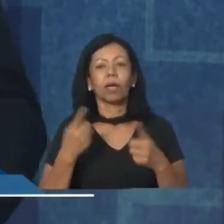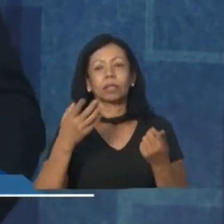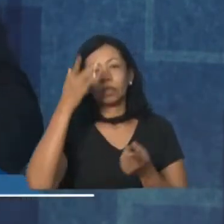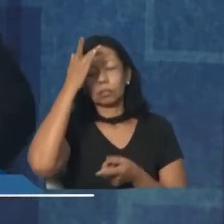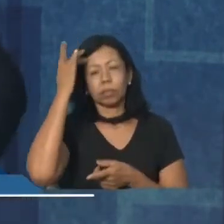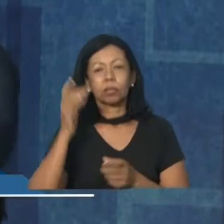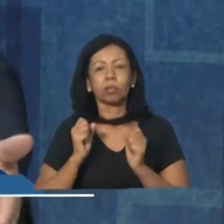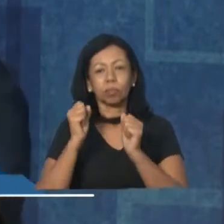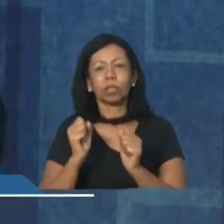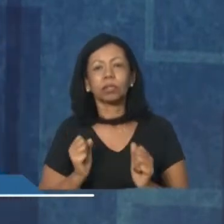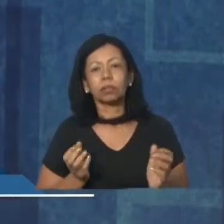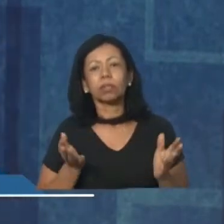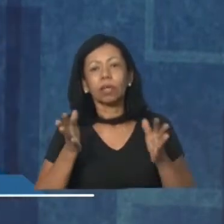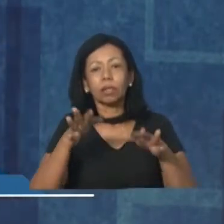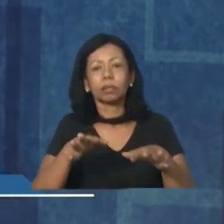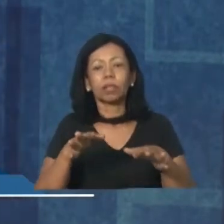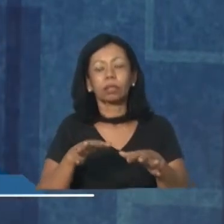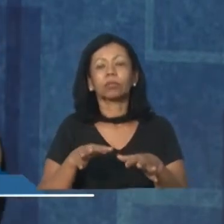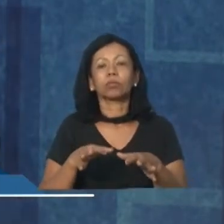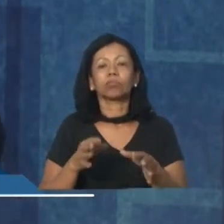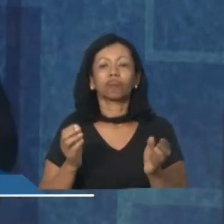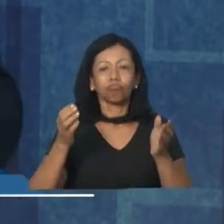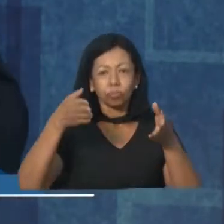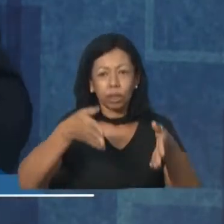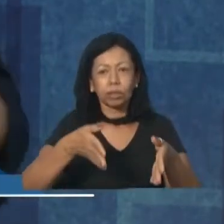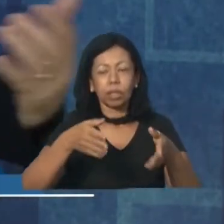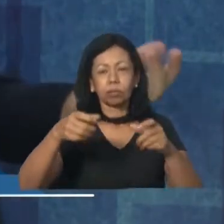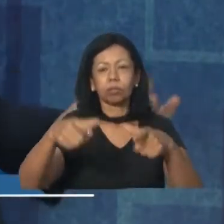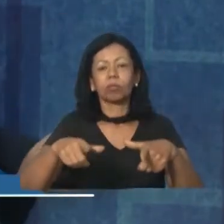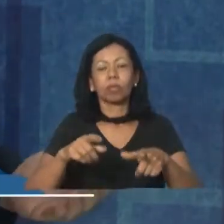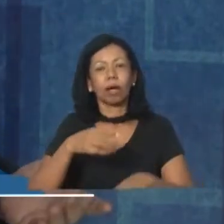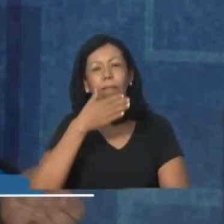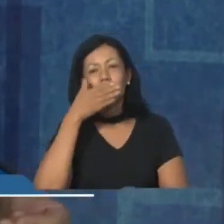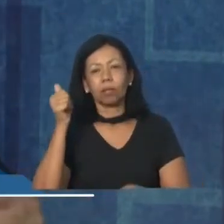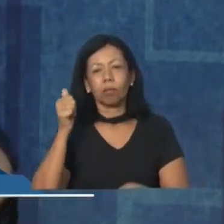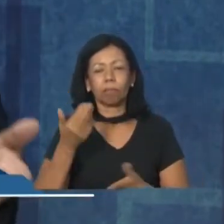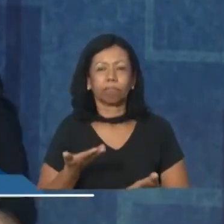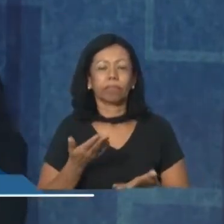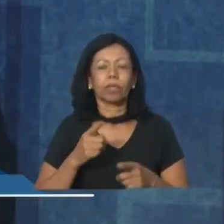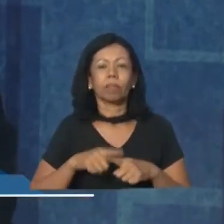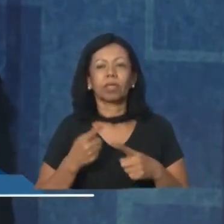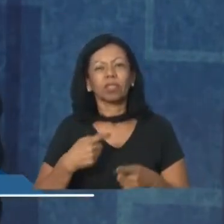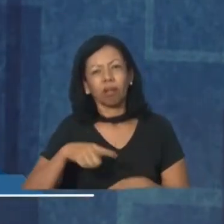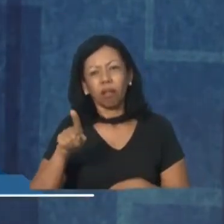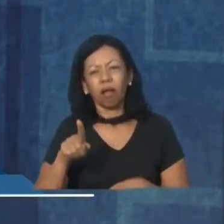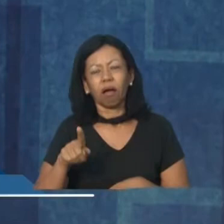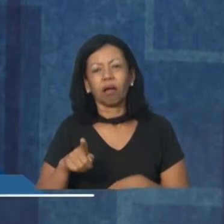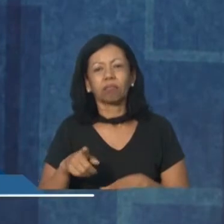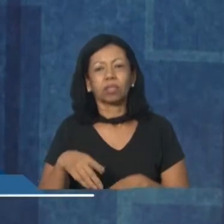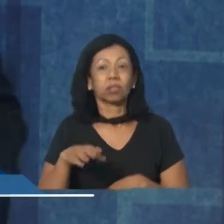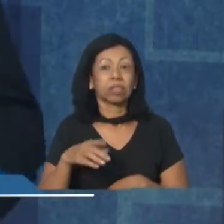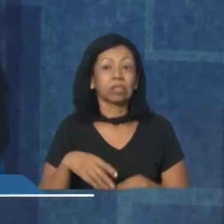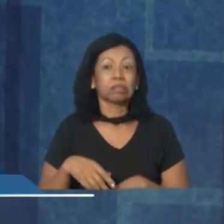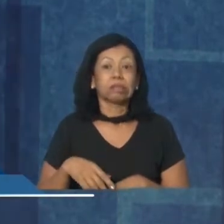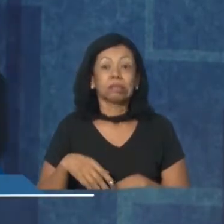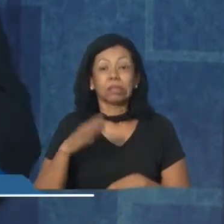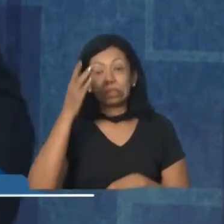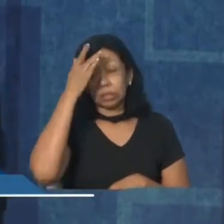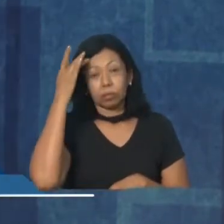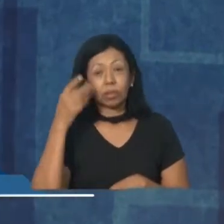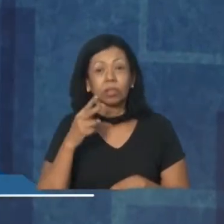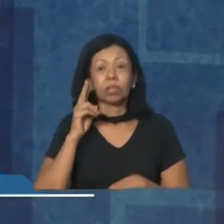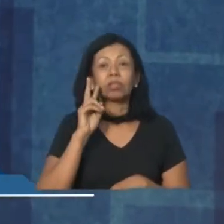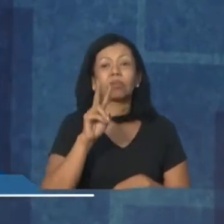pessoas tivessem acesso aos seus entes queridos de uma forma mais razoável. Né? E aquilo ali deixou muita gente, né? Aqui o plenário